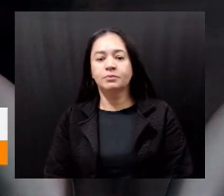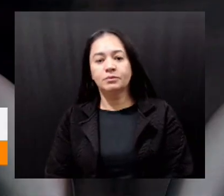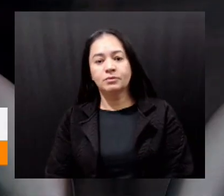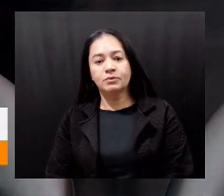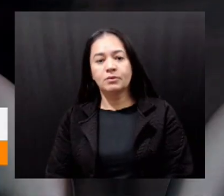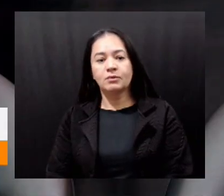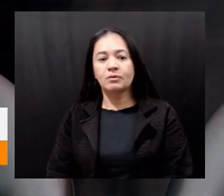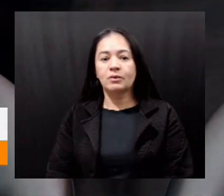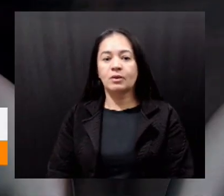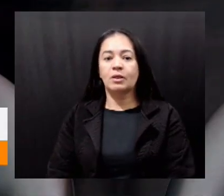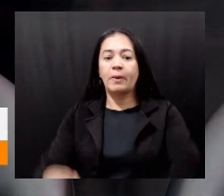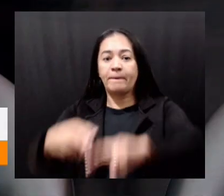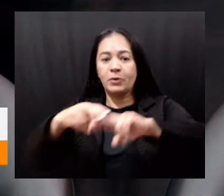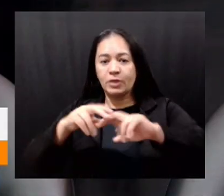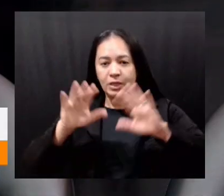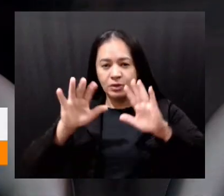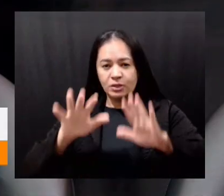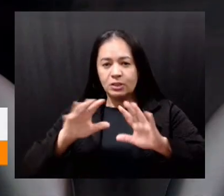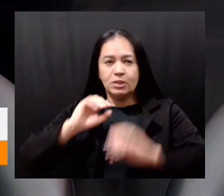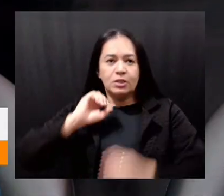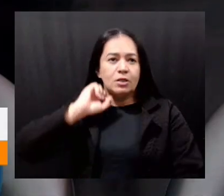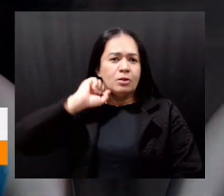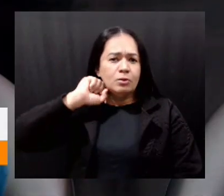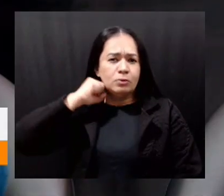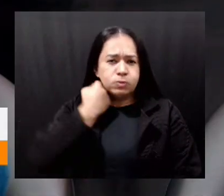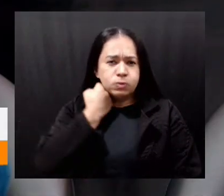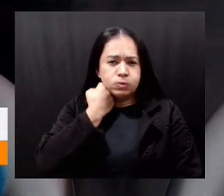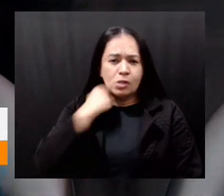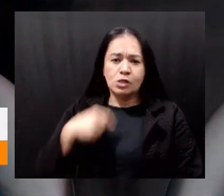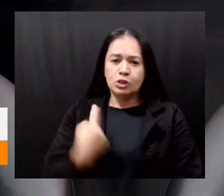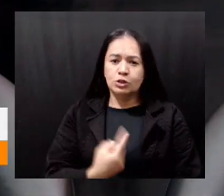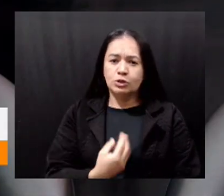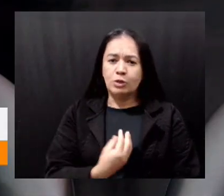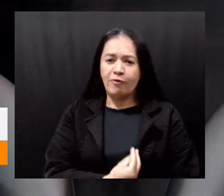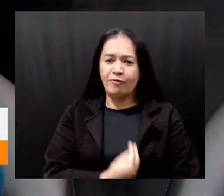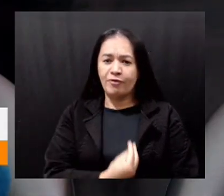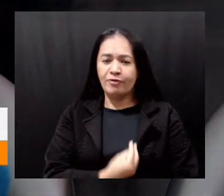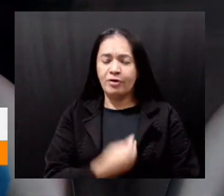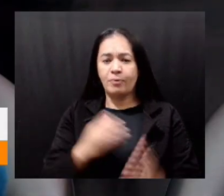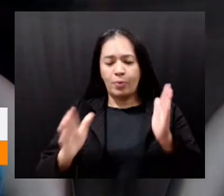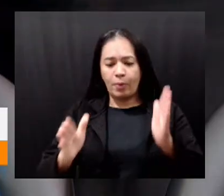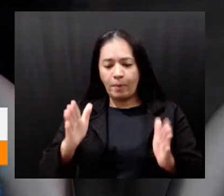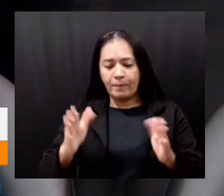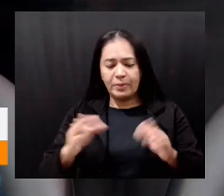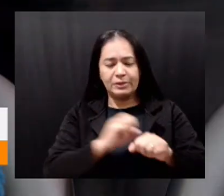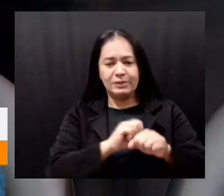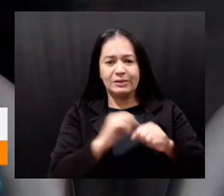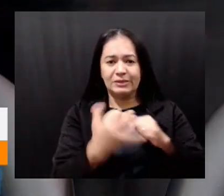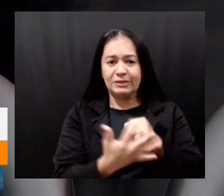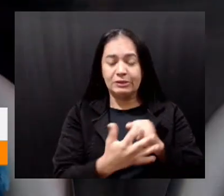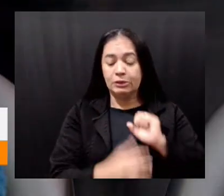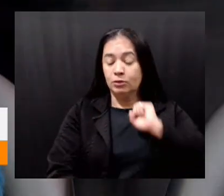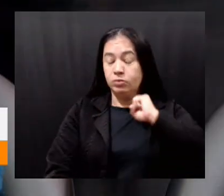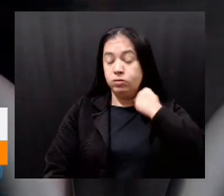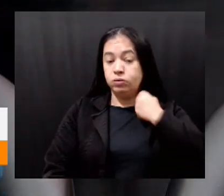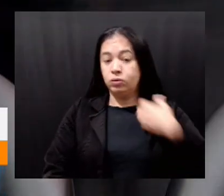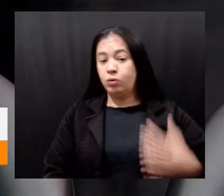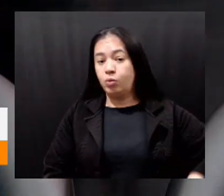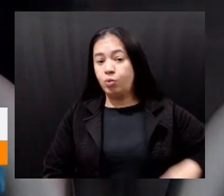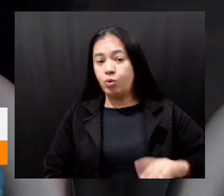esse estresse que nós vivemos nesse período da pandemia, que foi um período de estresse muito grande, muitas